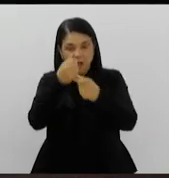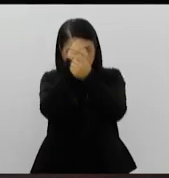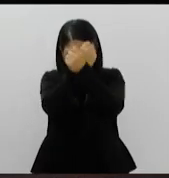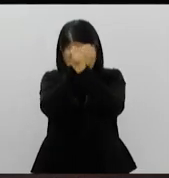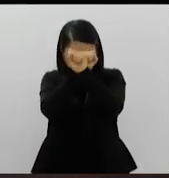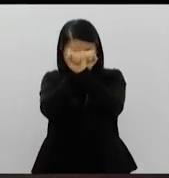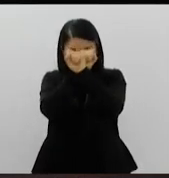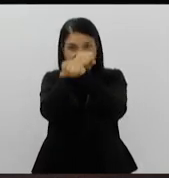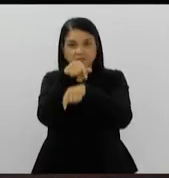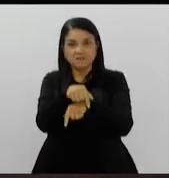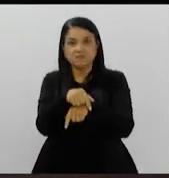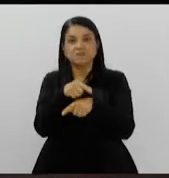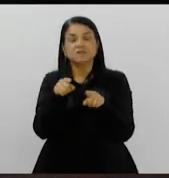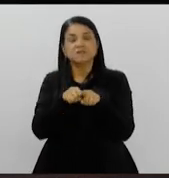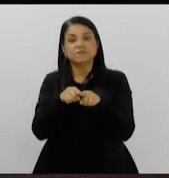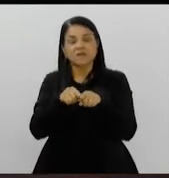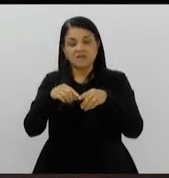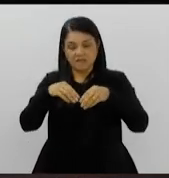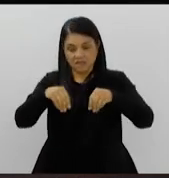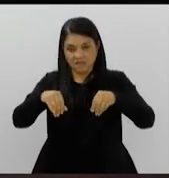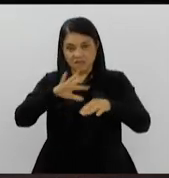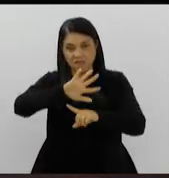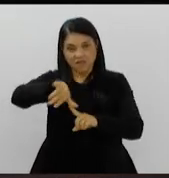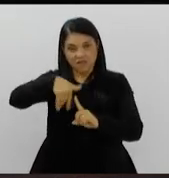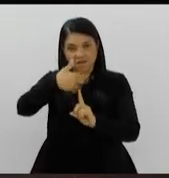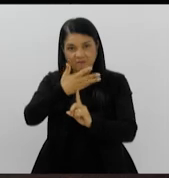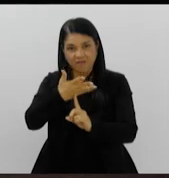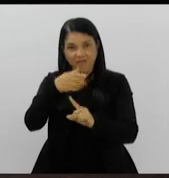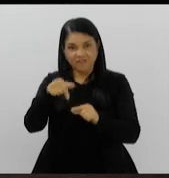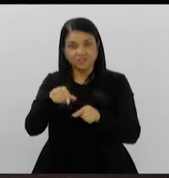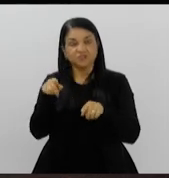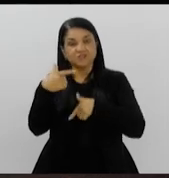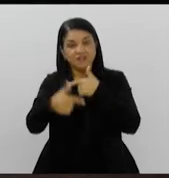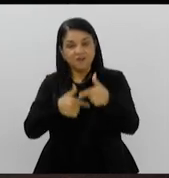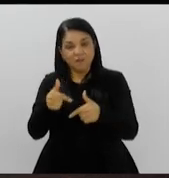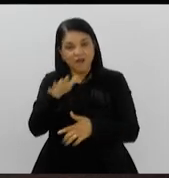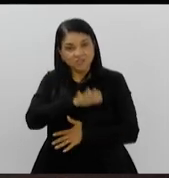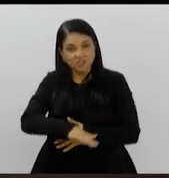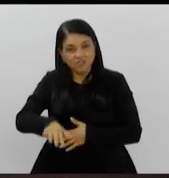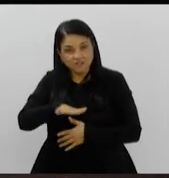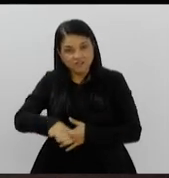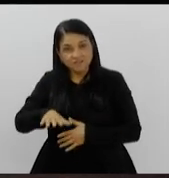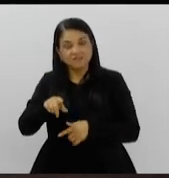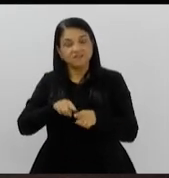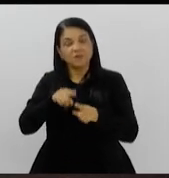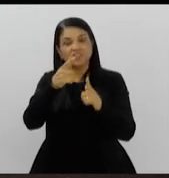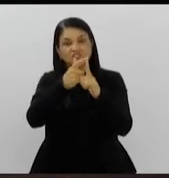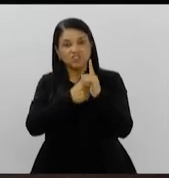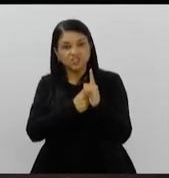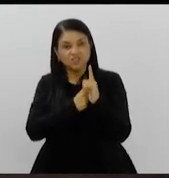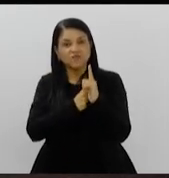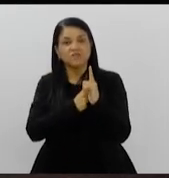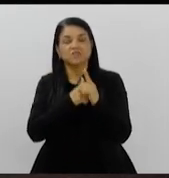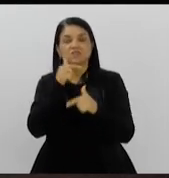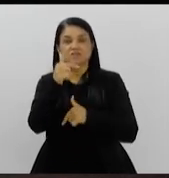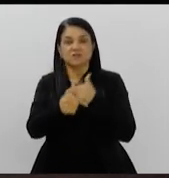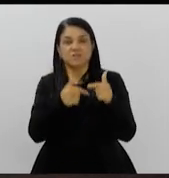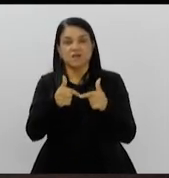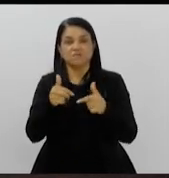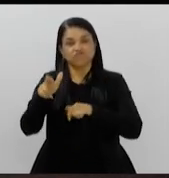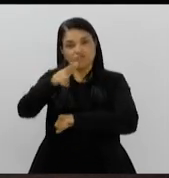à degradação ambiental, ao trabalho infantil e grandes dívidas trabalhistas com a